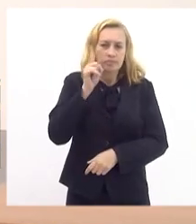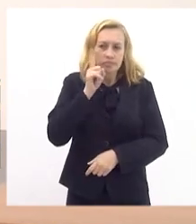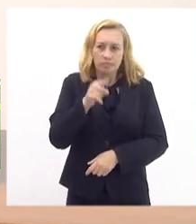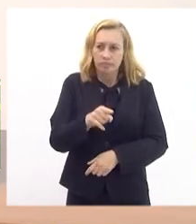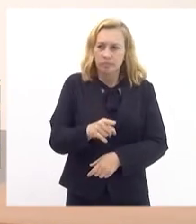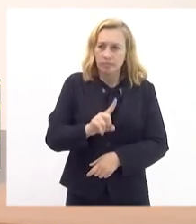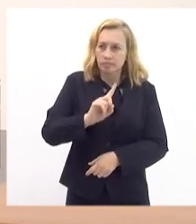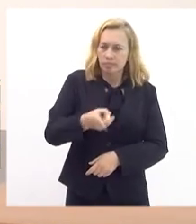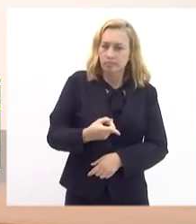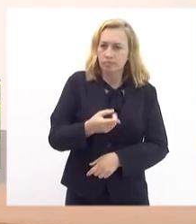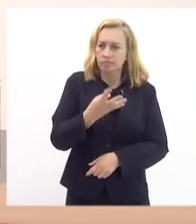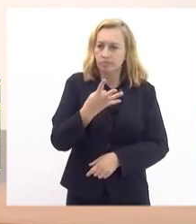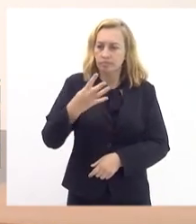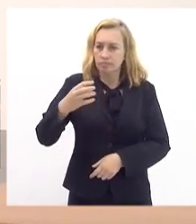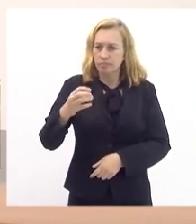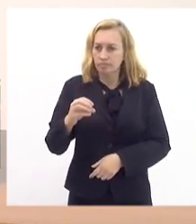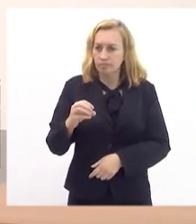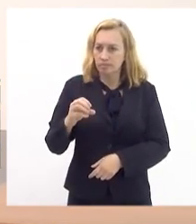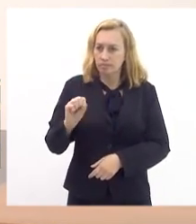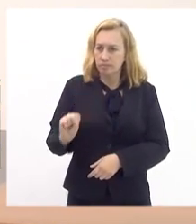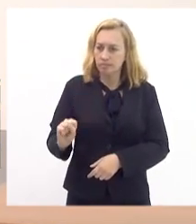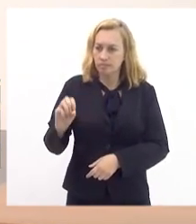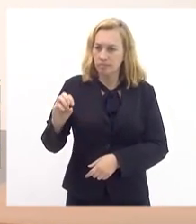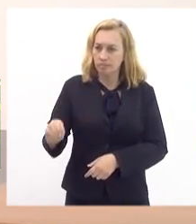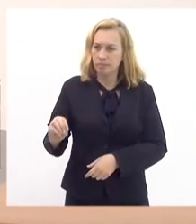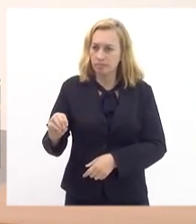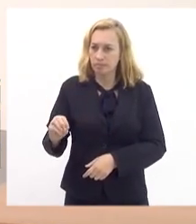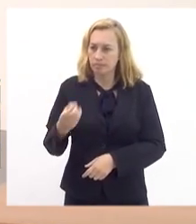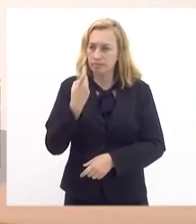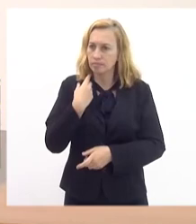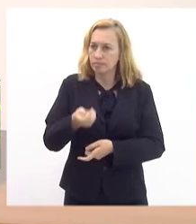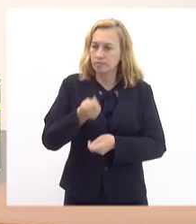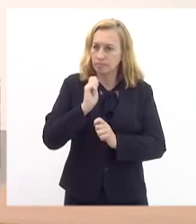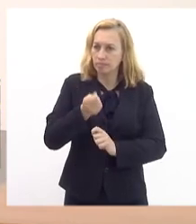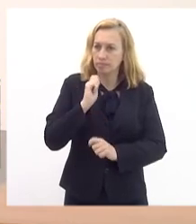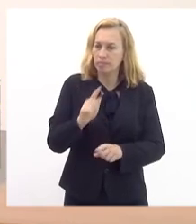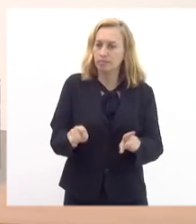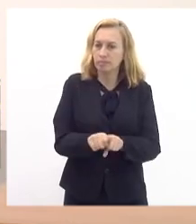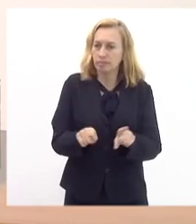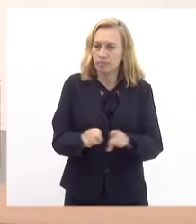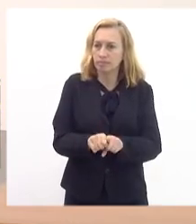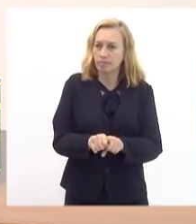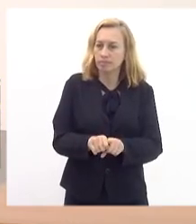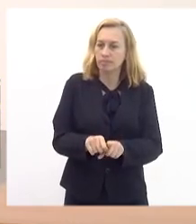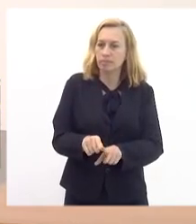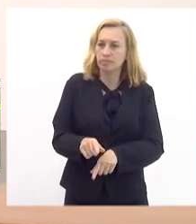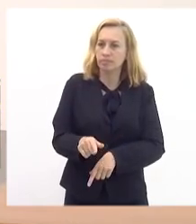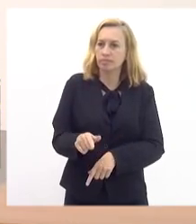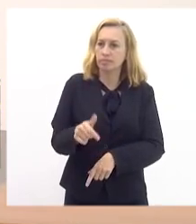dados 1480 pescadores e 600 marisqueiras mulheres